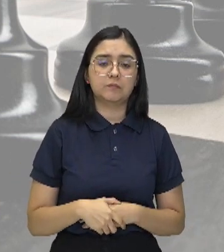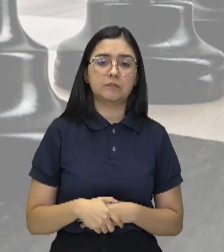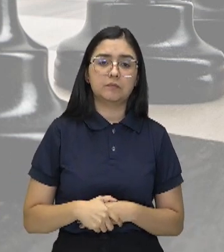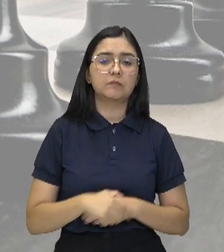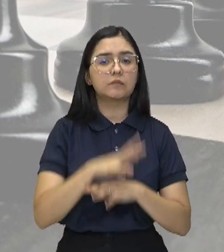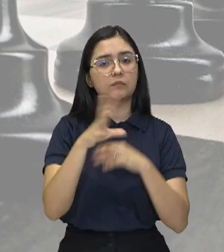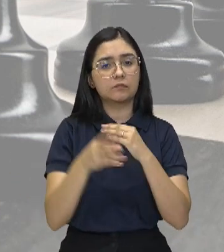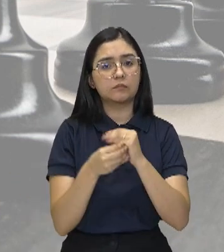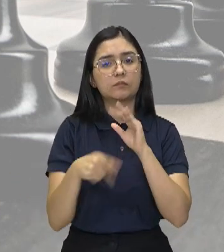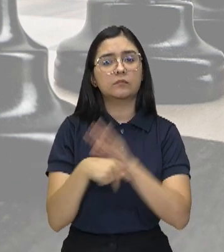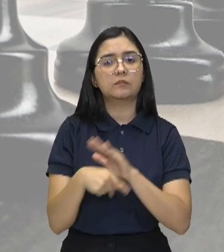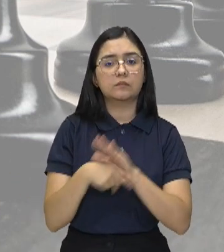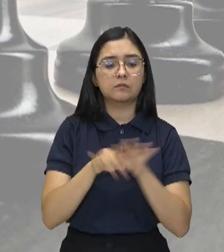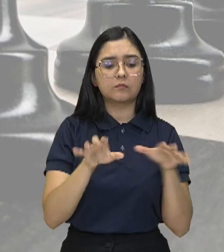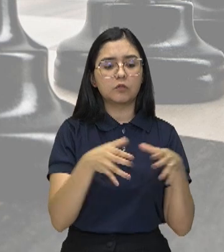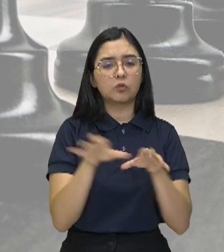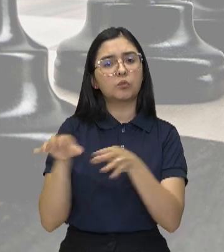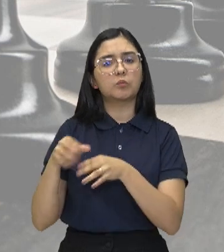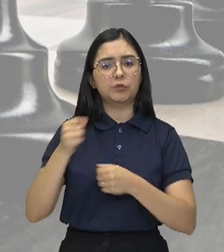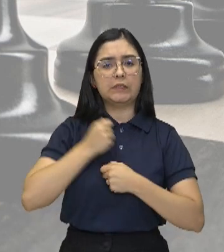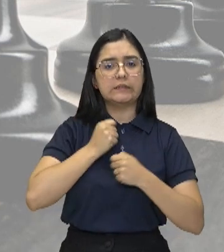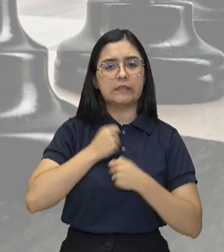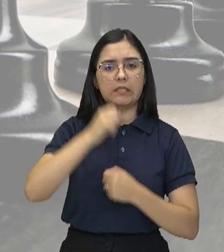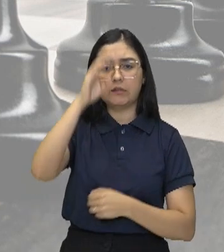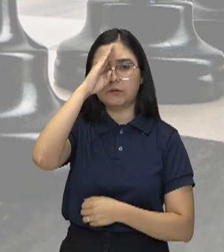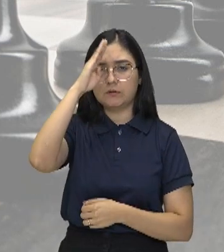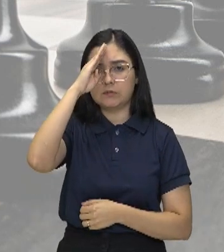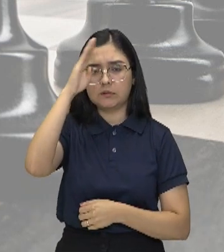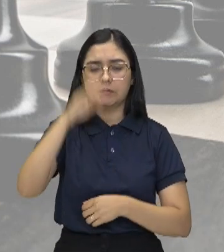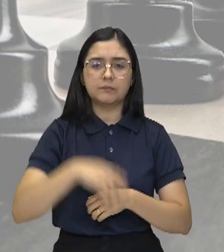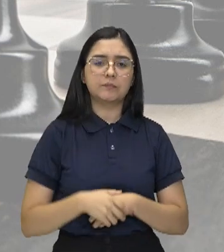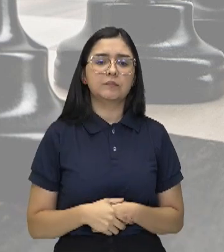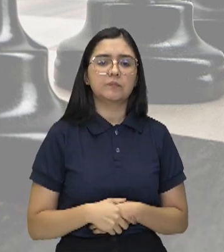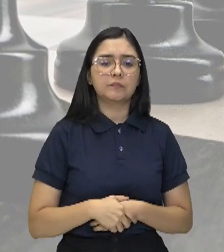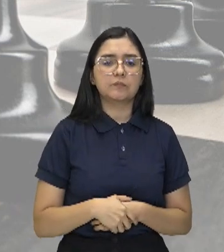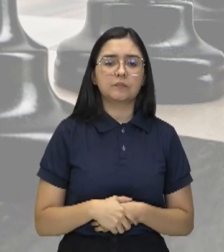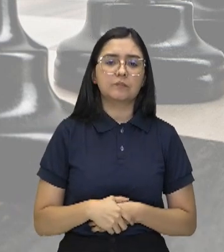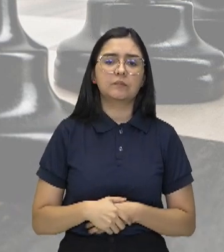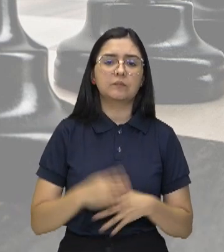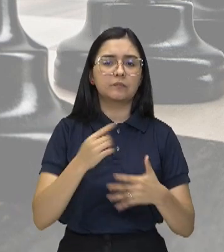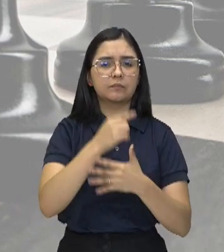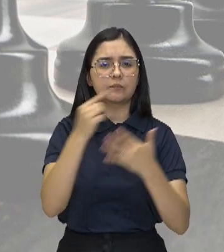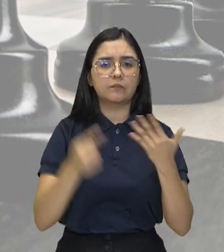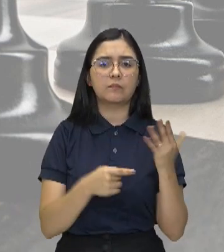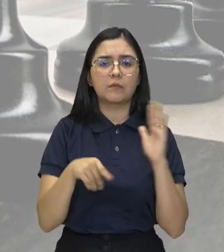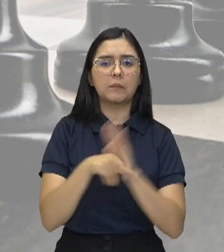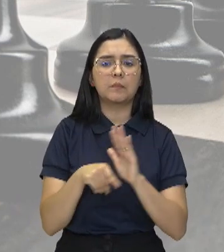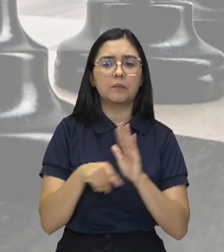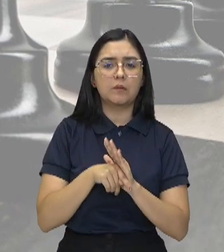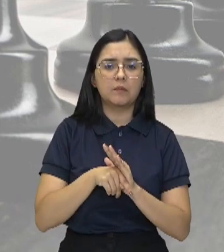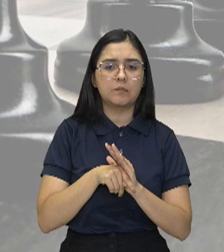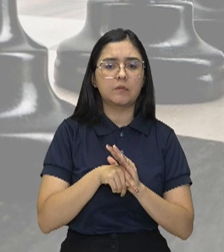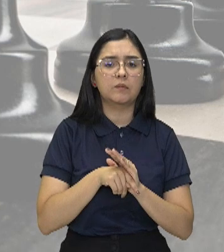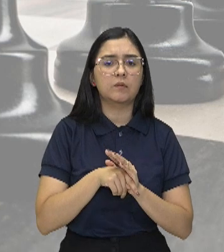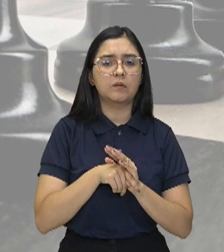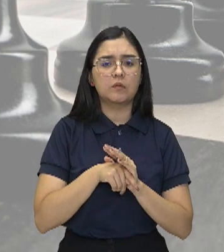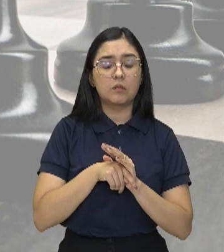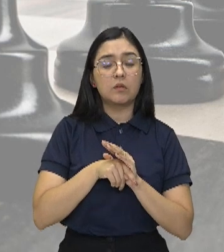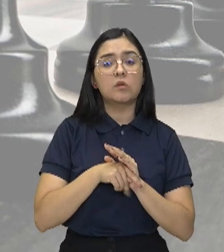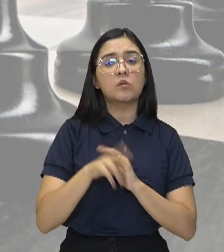nos elementos do seu exército. Então elefantes, carruagens, tudo isso fazia parte do nome das peças